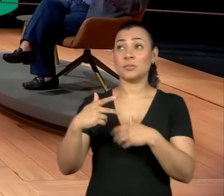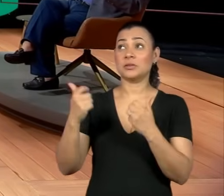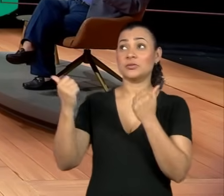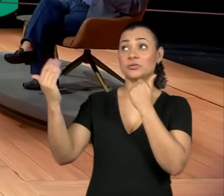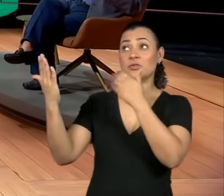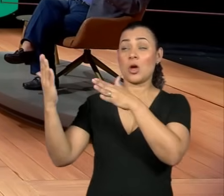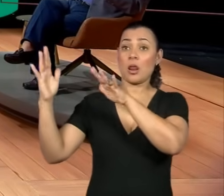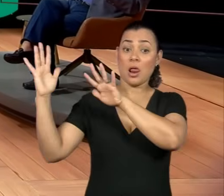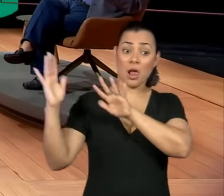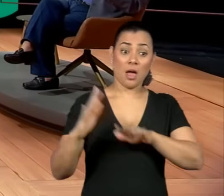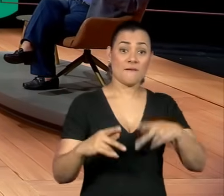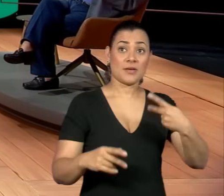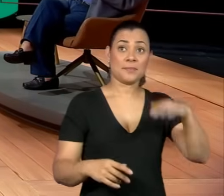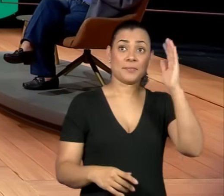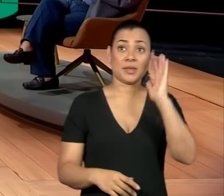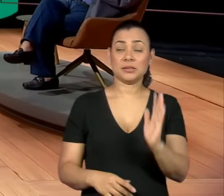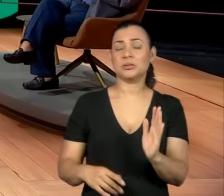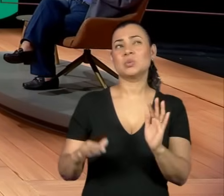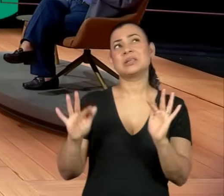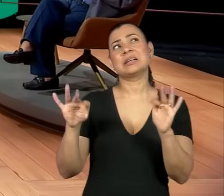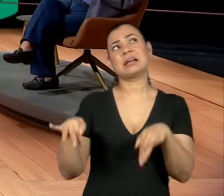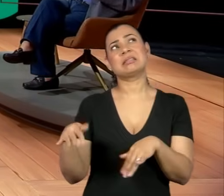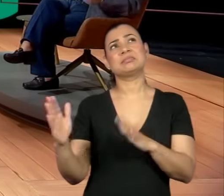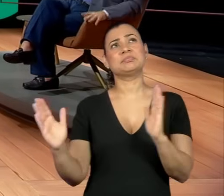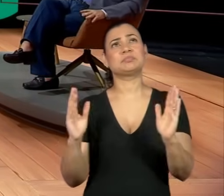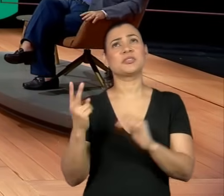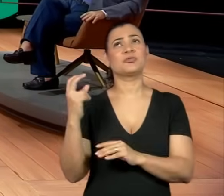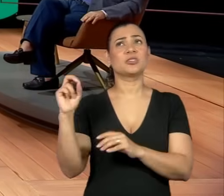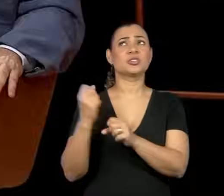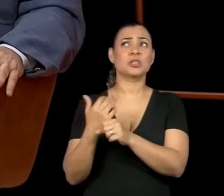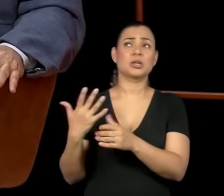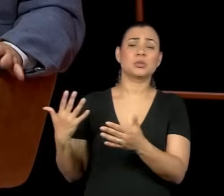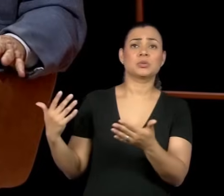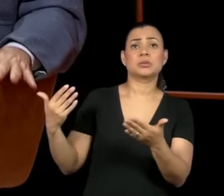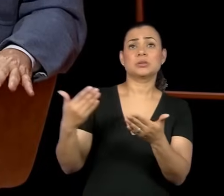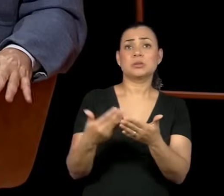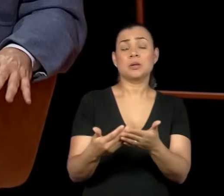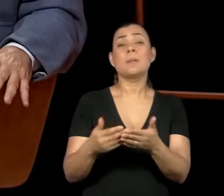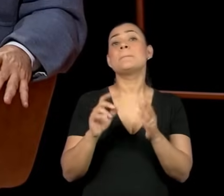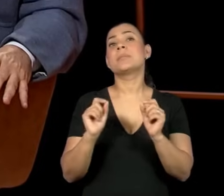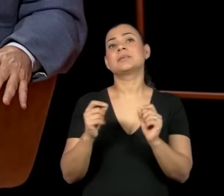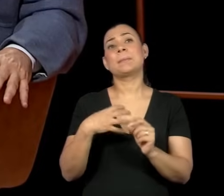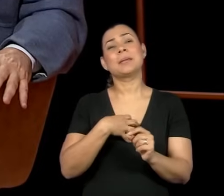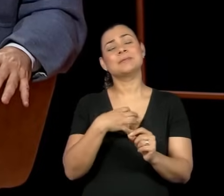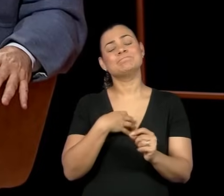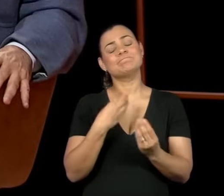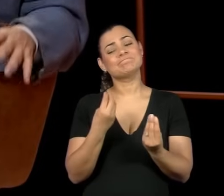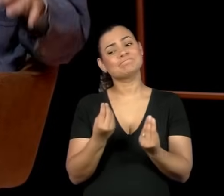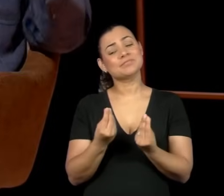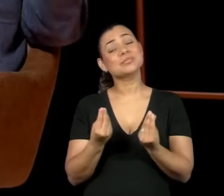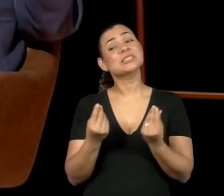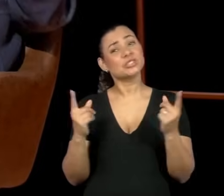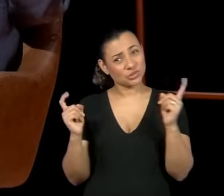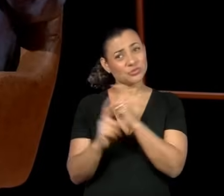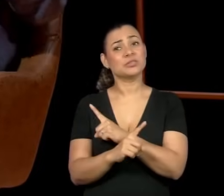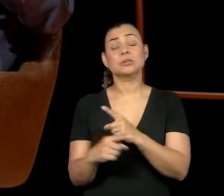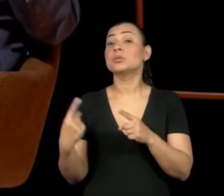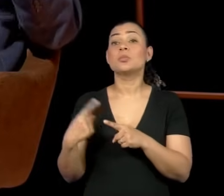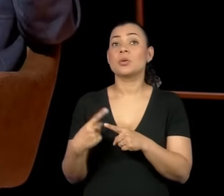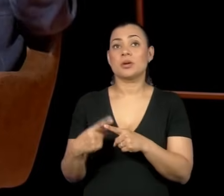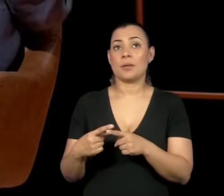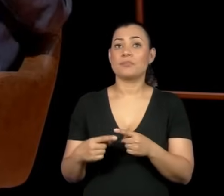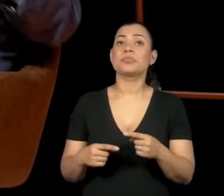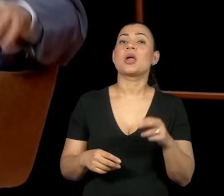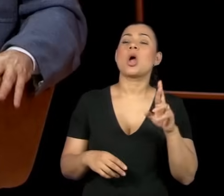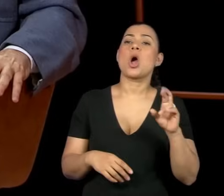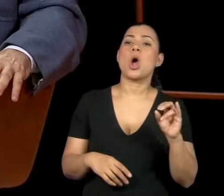ele acabou, nos últimos 20 anos, seguindo um caminho muito difícil, porque o Rock in Rio e